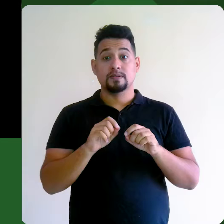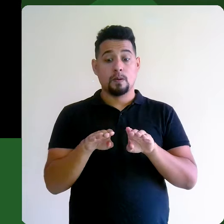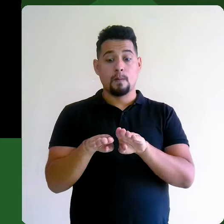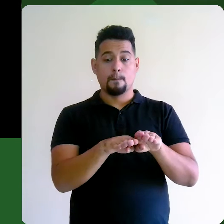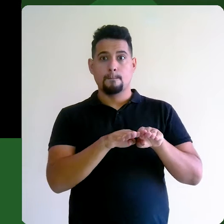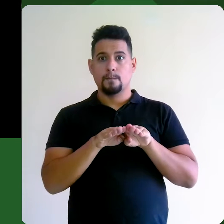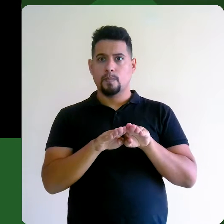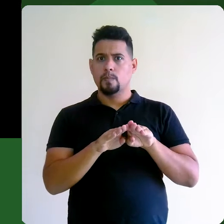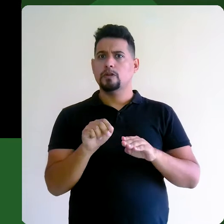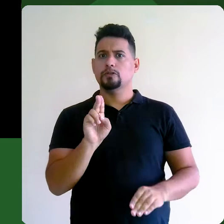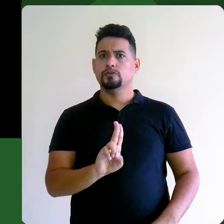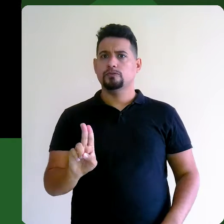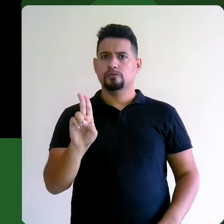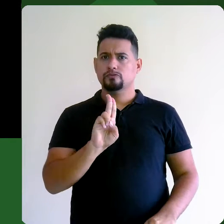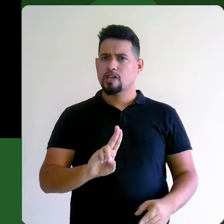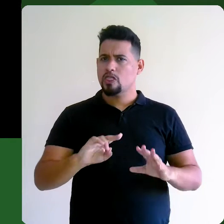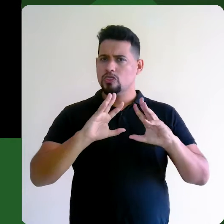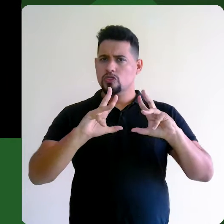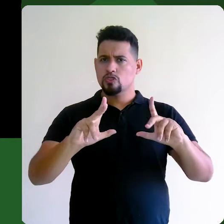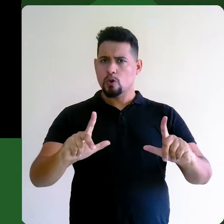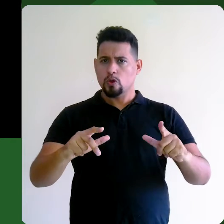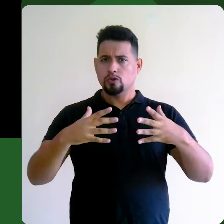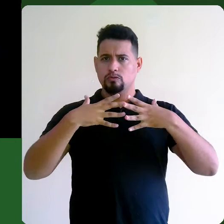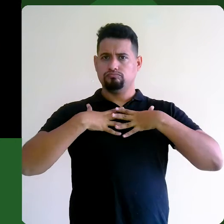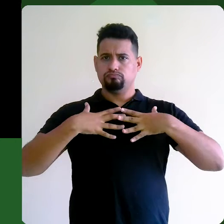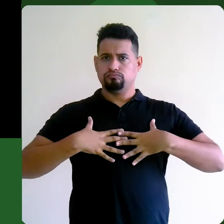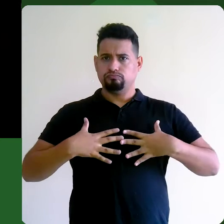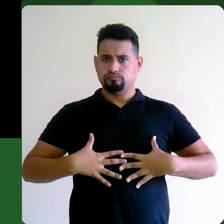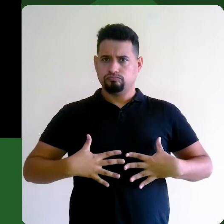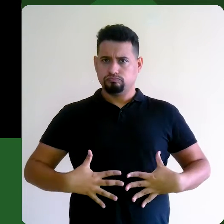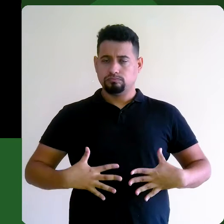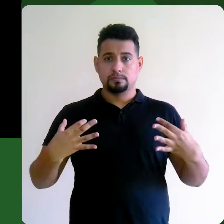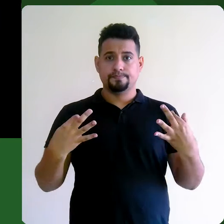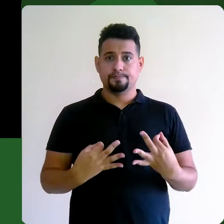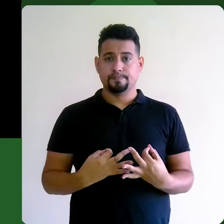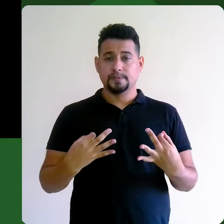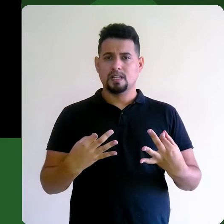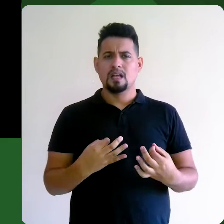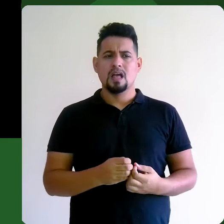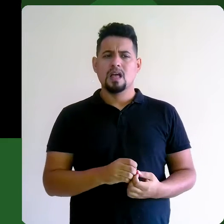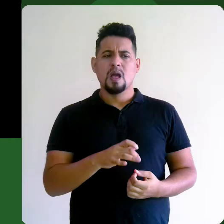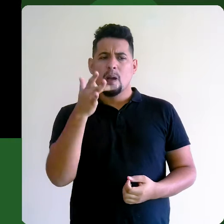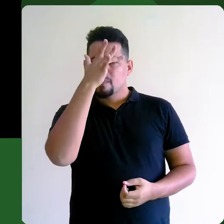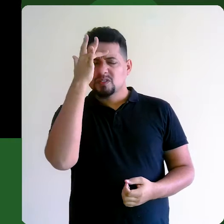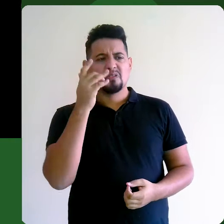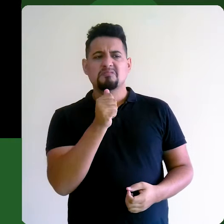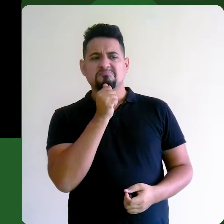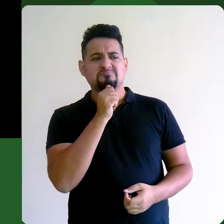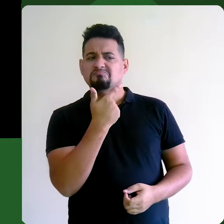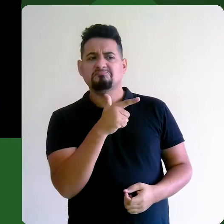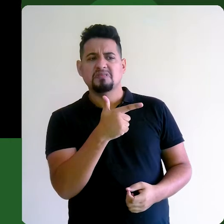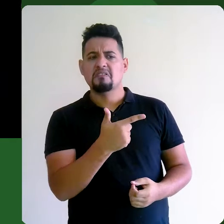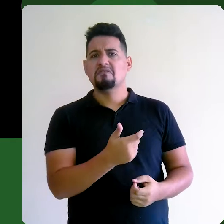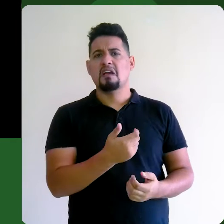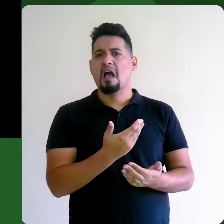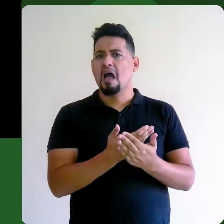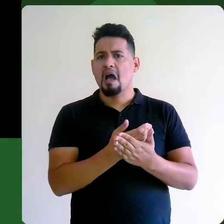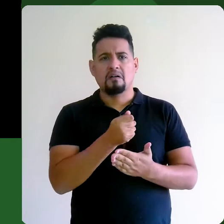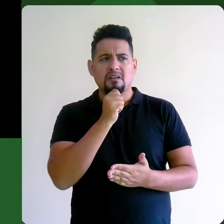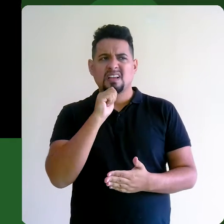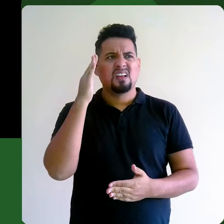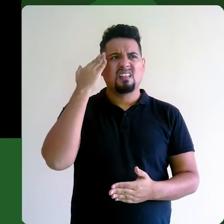o padrão pra gente medir o restante do corpo. Para quem ainda não teve esse tipo de aula, então, para que